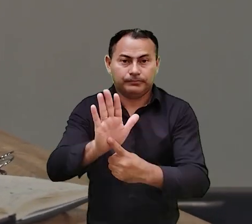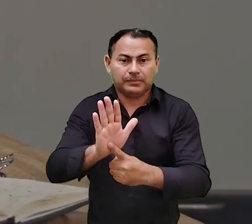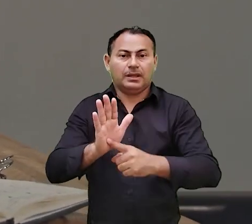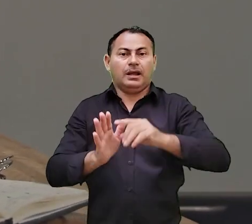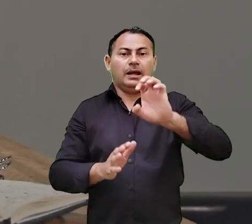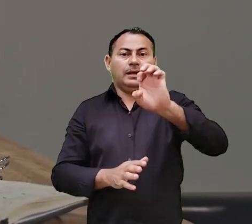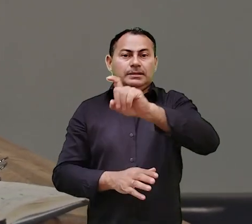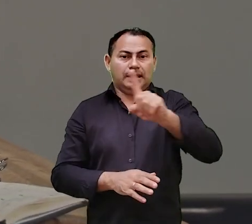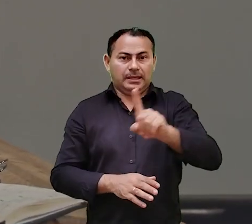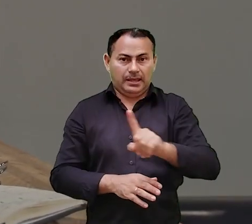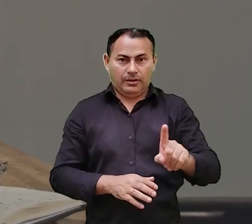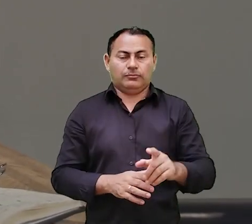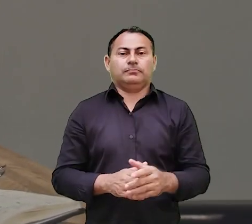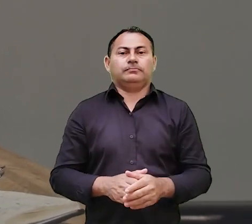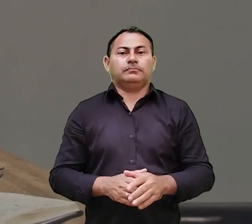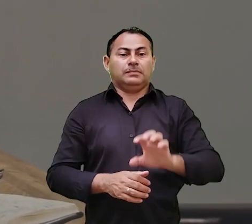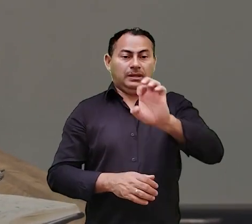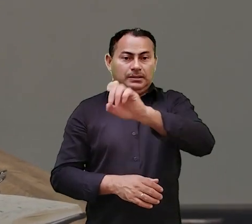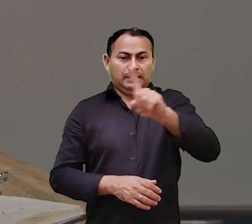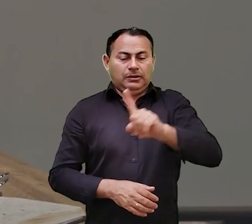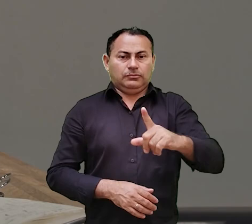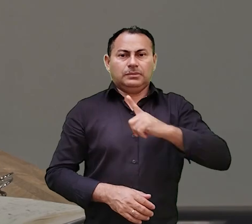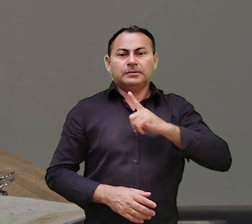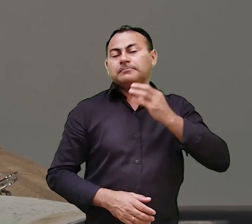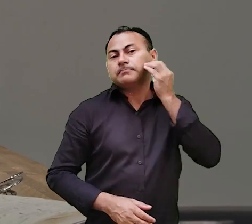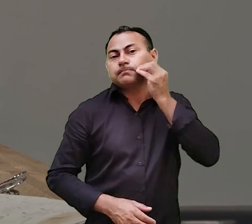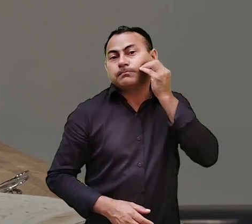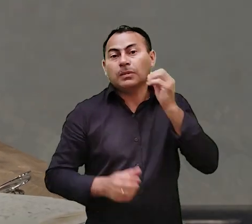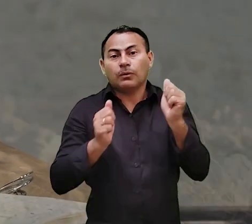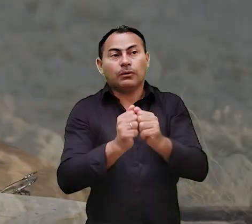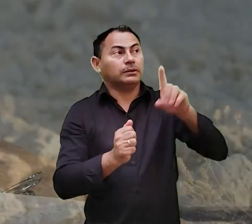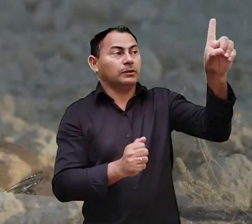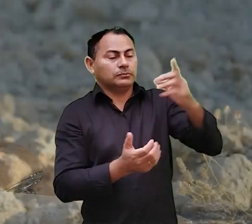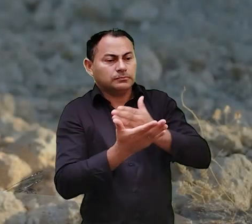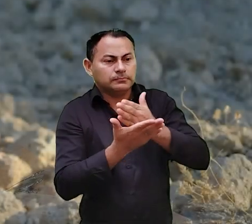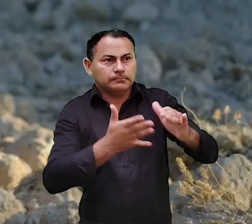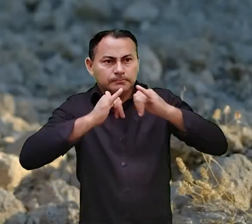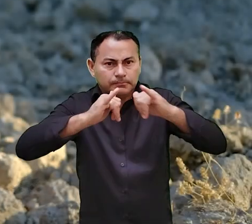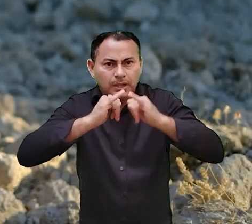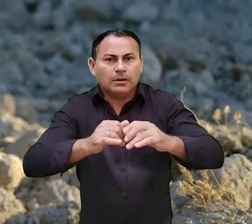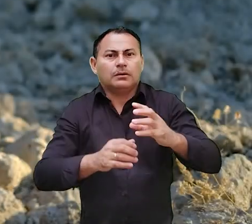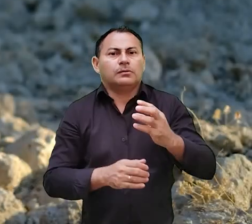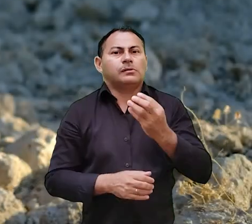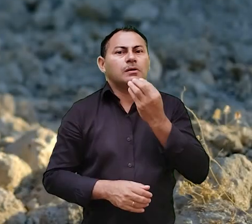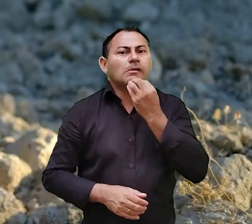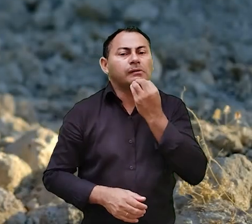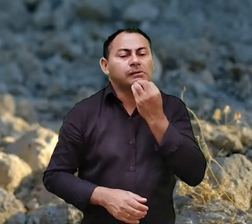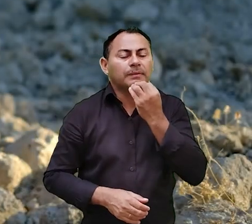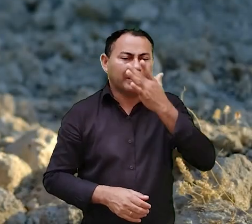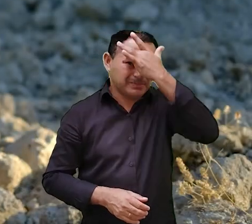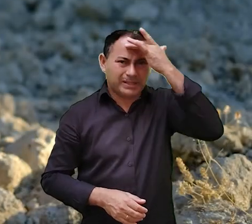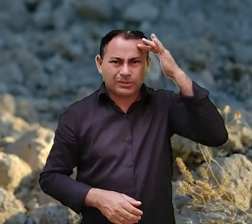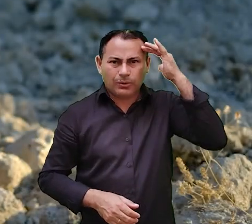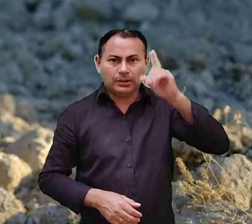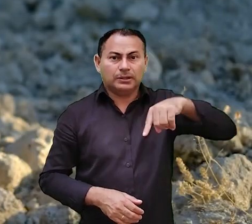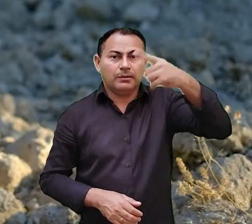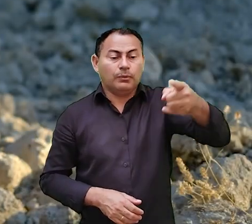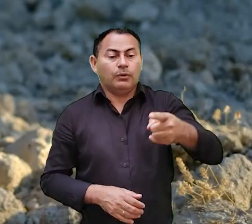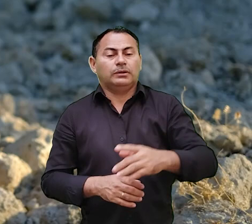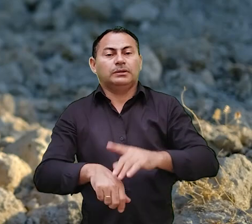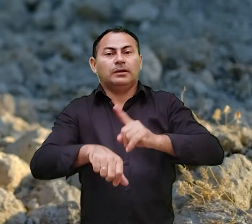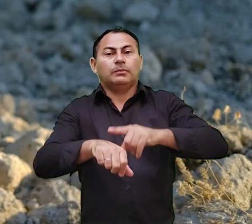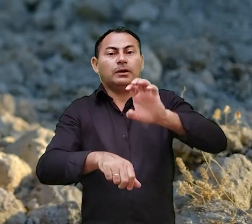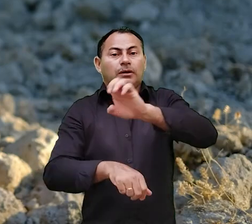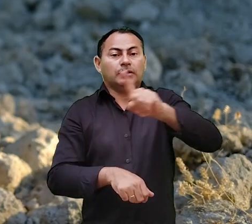uma visão a Ezequiel. Ezequiel estava tendo uma experiência com Deus e começou a pregar para os ossos. Depois de